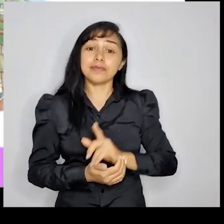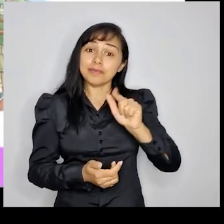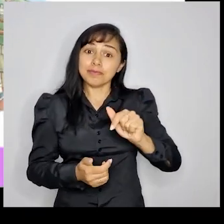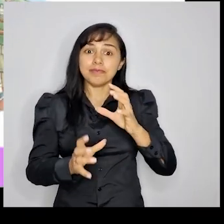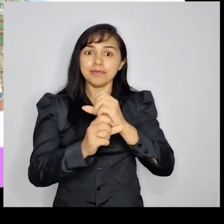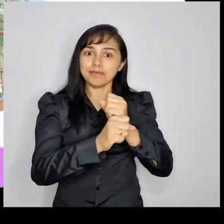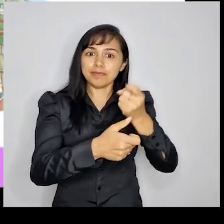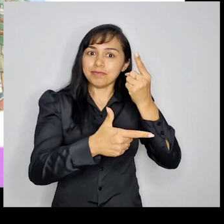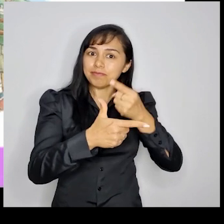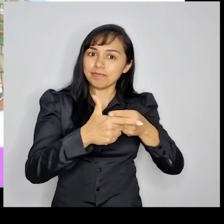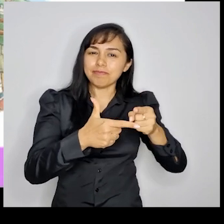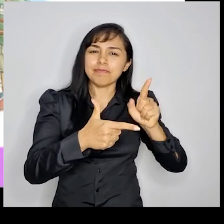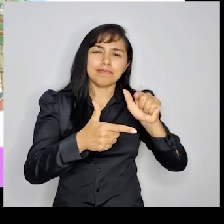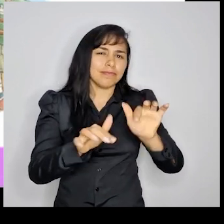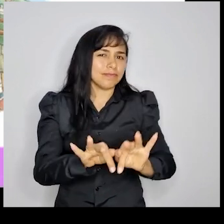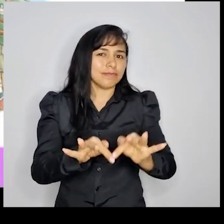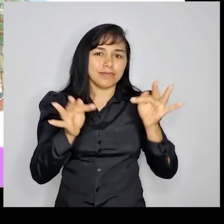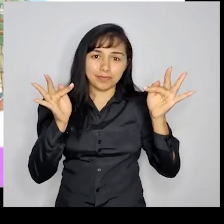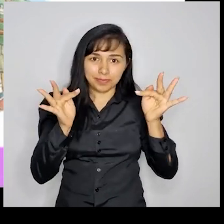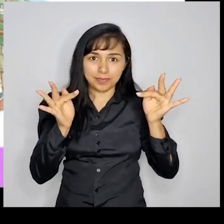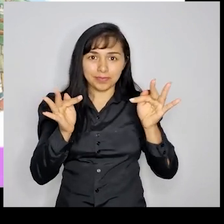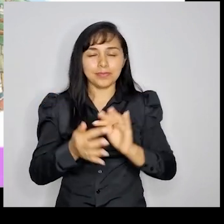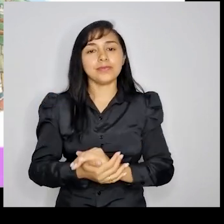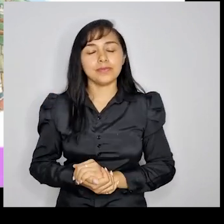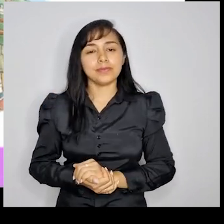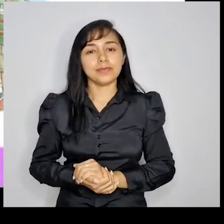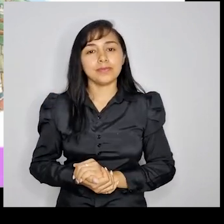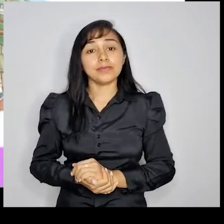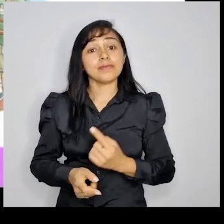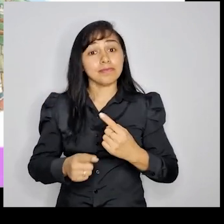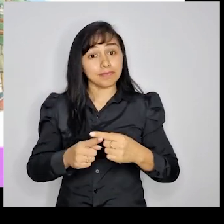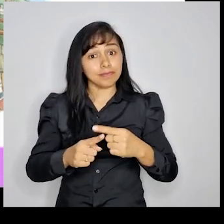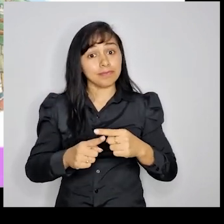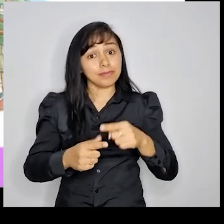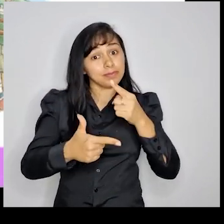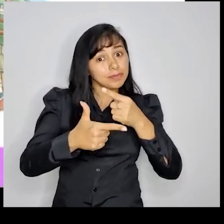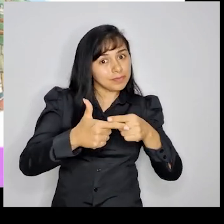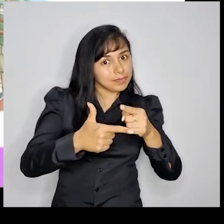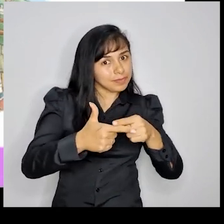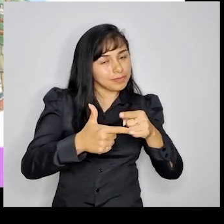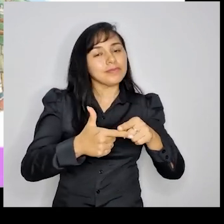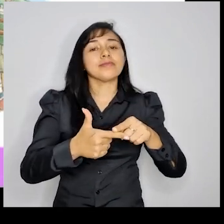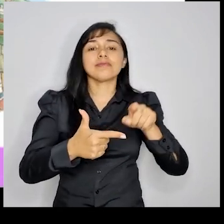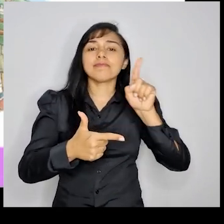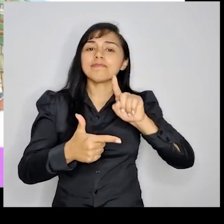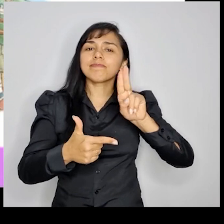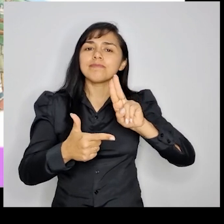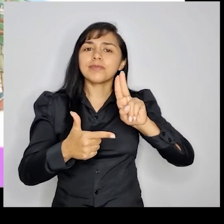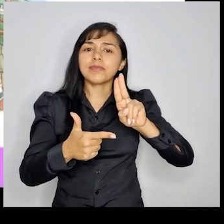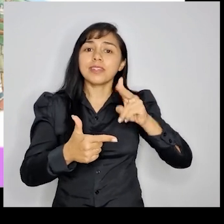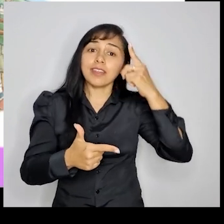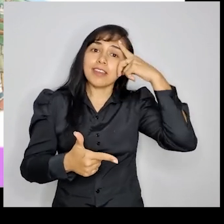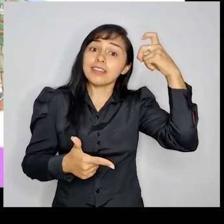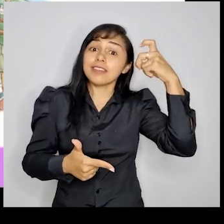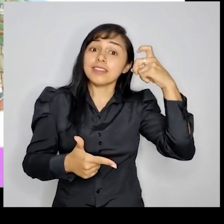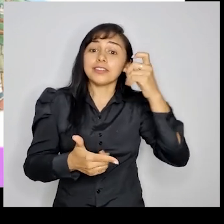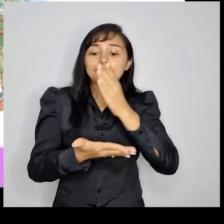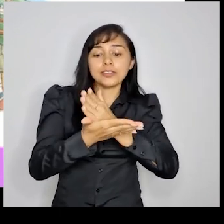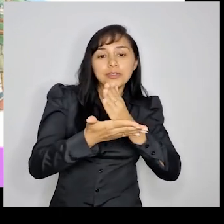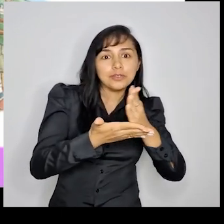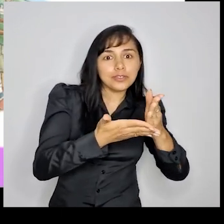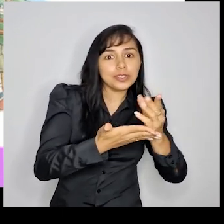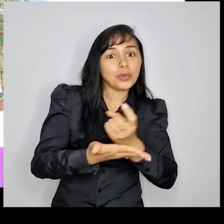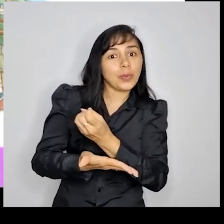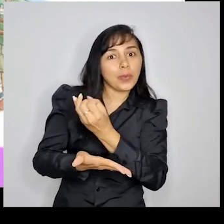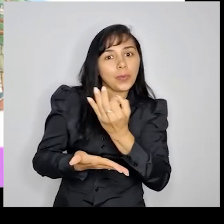bastante simples. Nós observamos que essa situação está relacionada à ideia de repartir